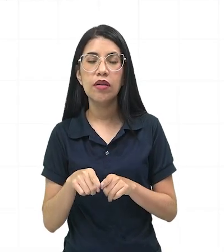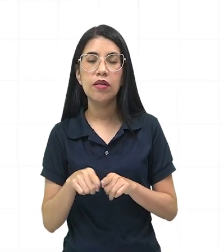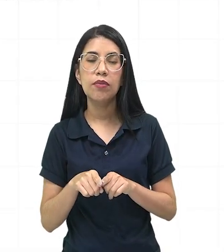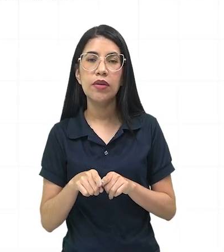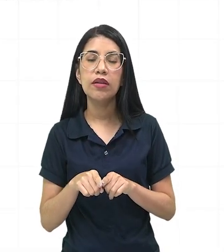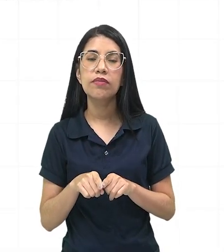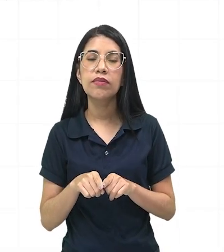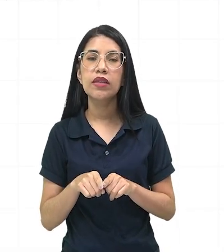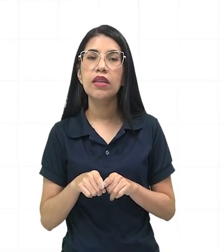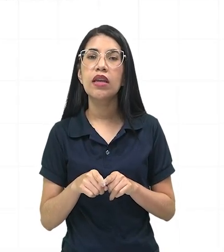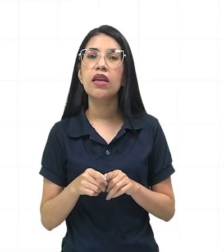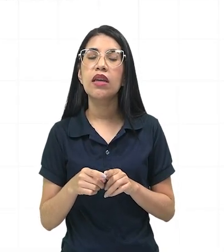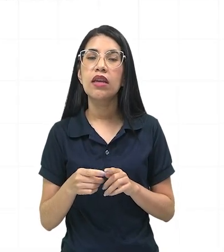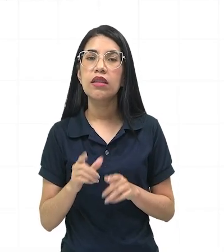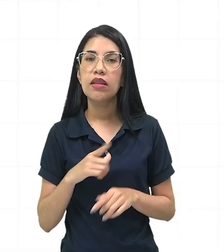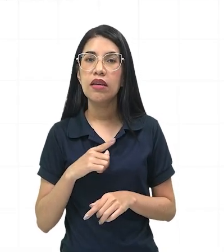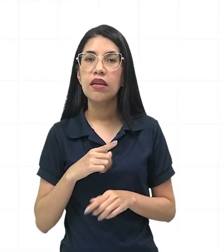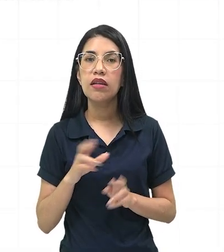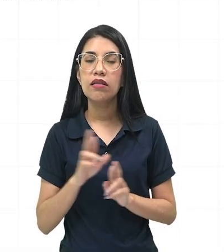pela linguagem religiosa.